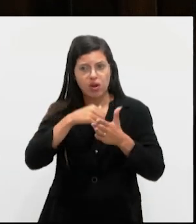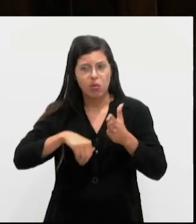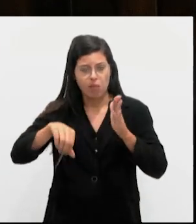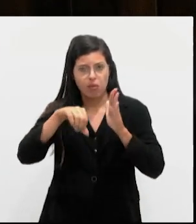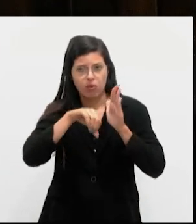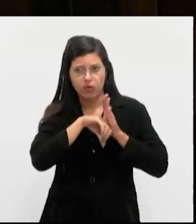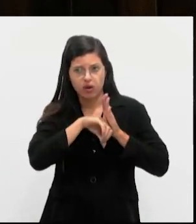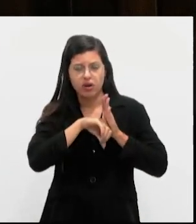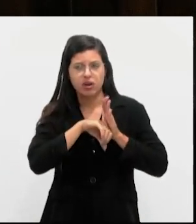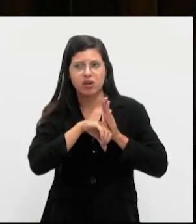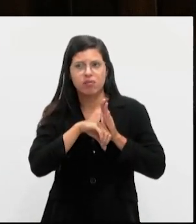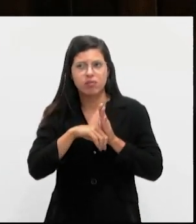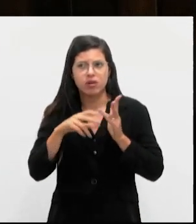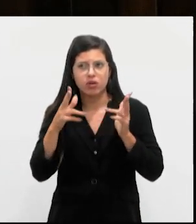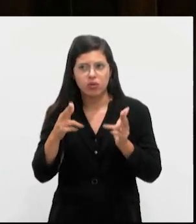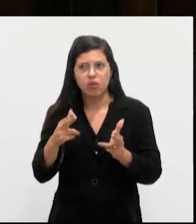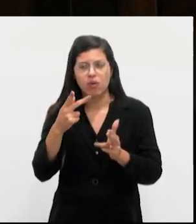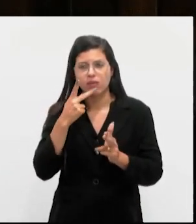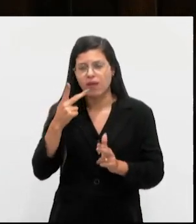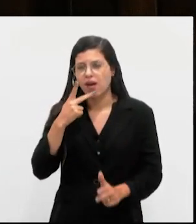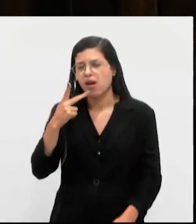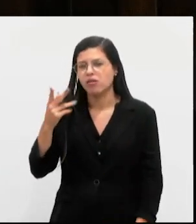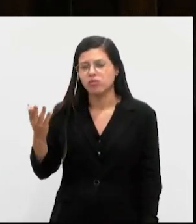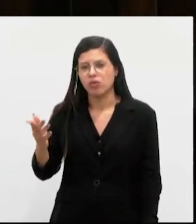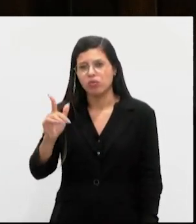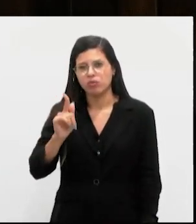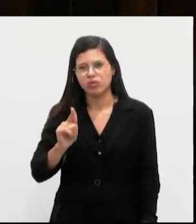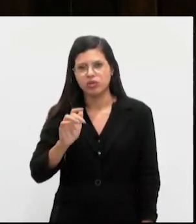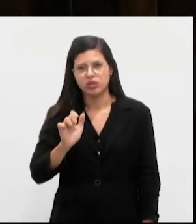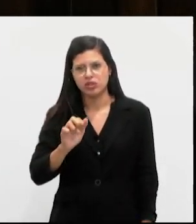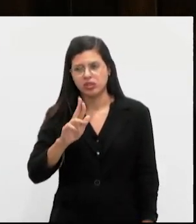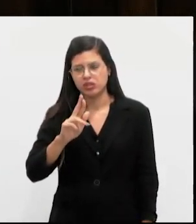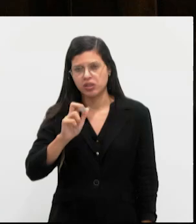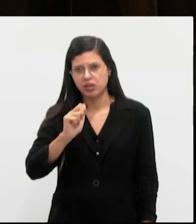aquele ordinário do Alckmin, que se juntou a ele agora.